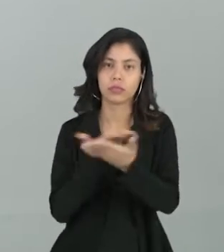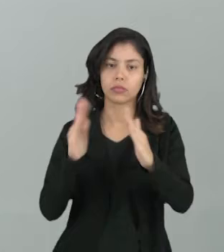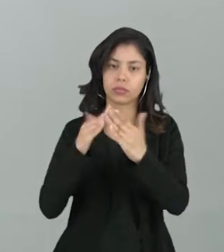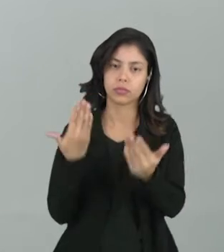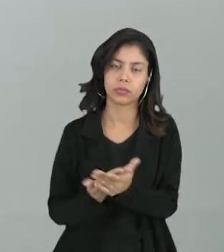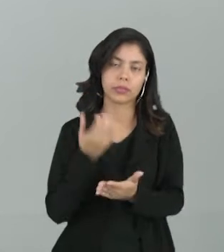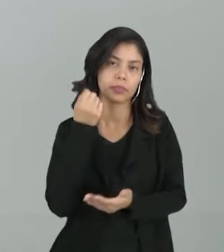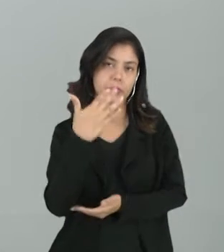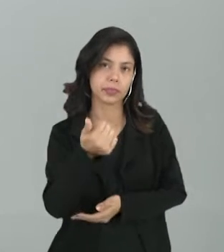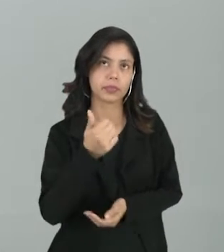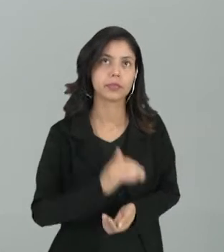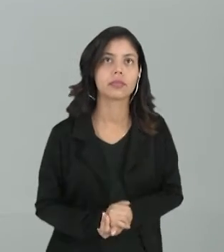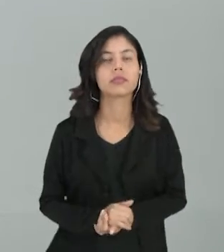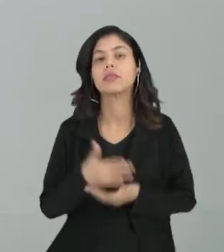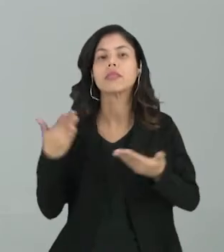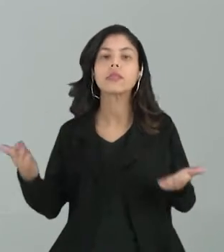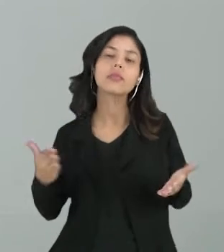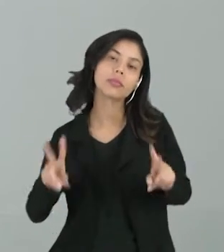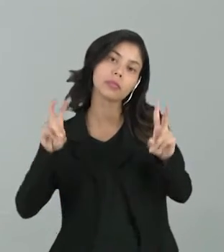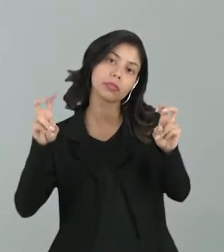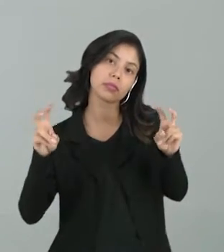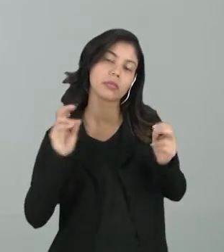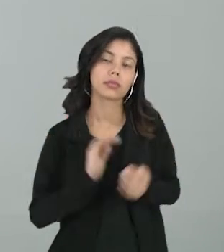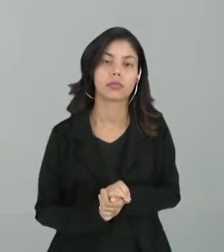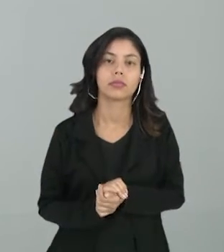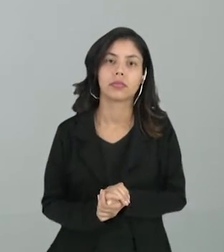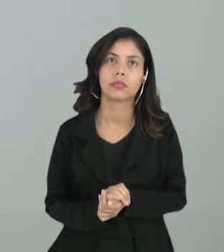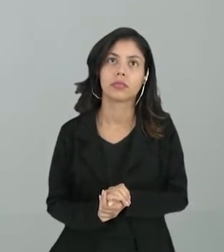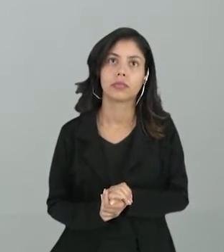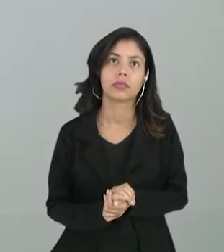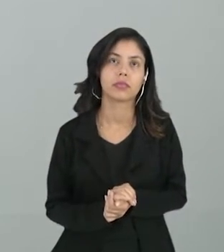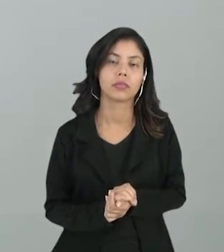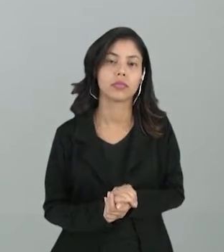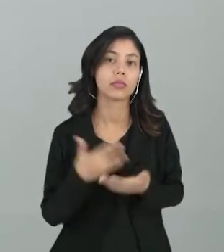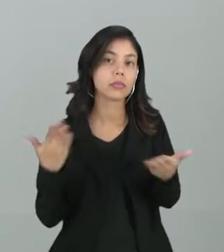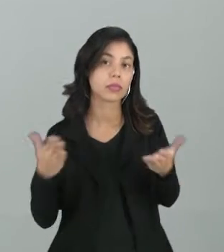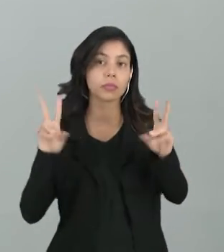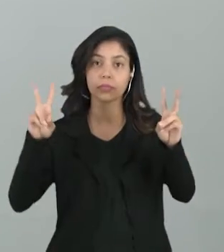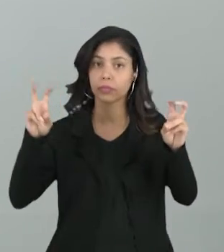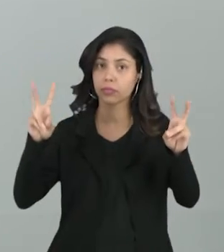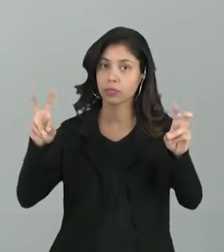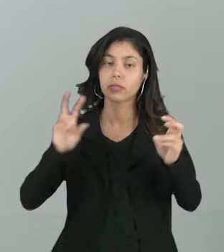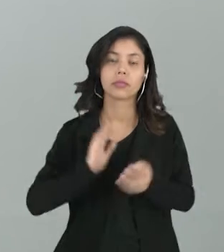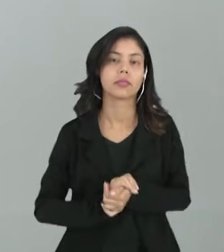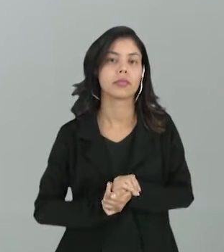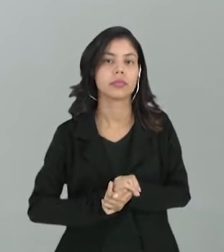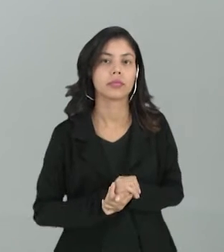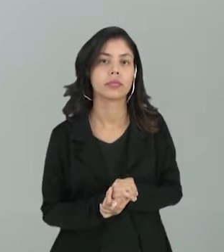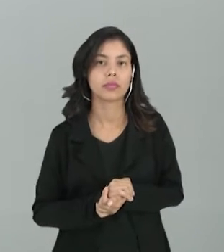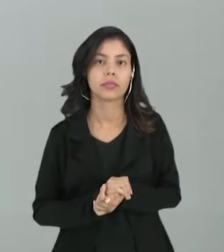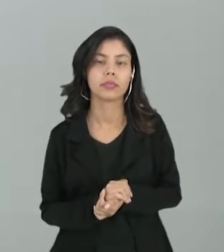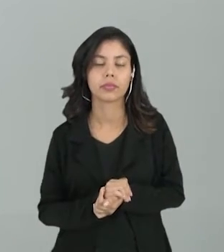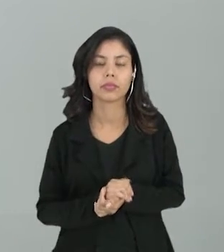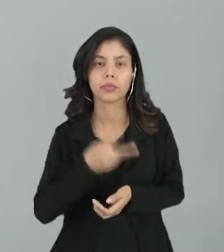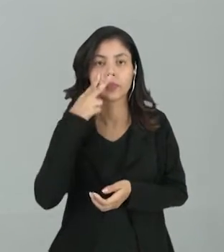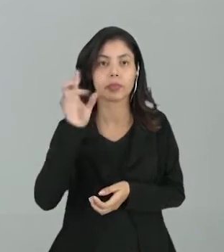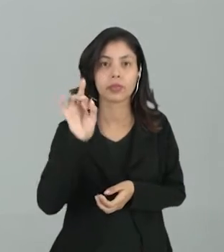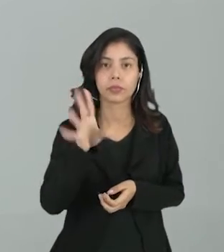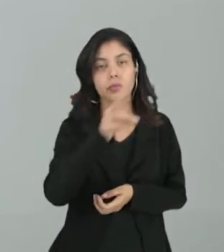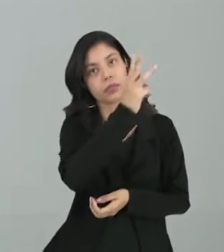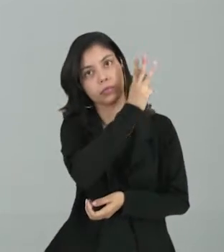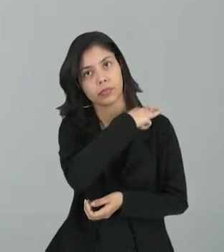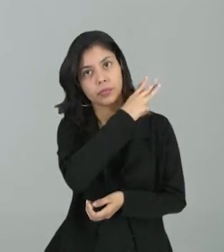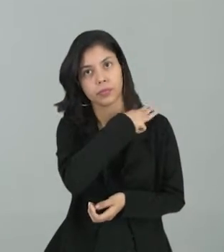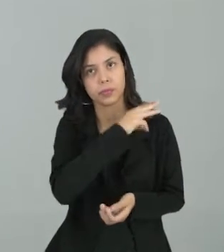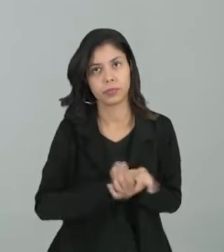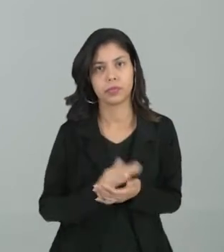na escola, tá bom? Então, esse nosso assunto, ele é do referencial, um assunto que ele é visto somente no